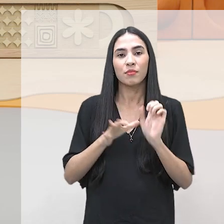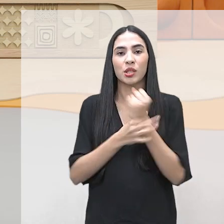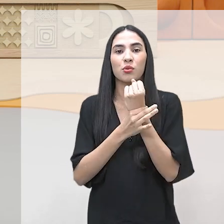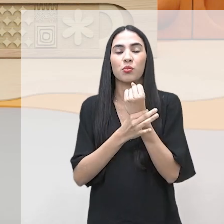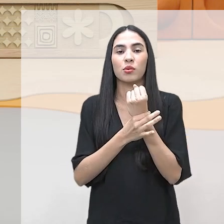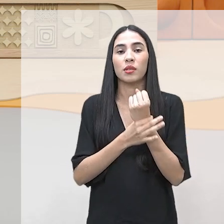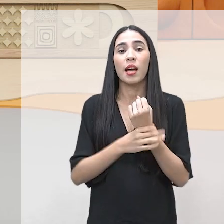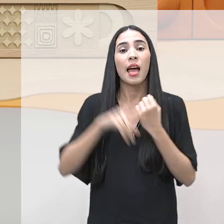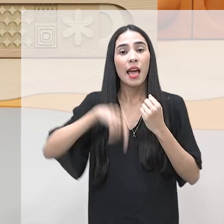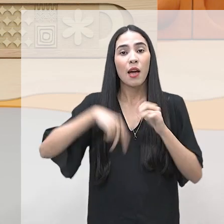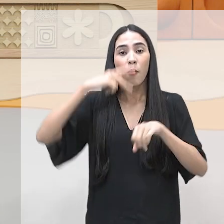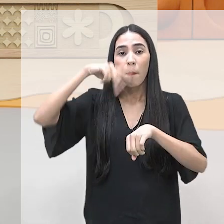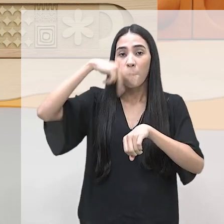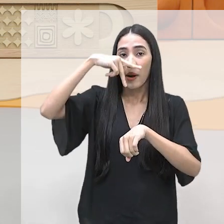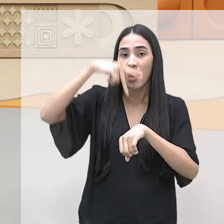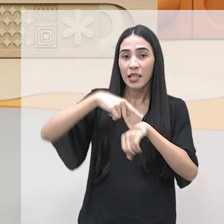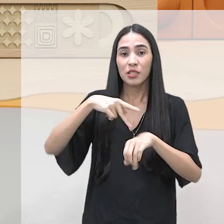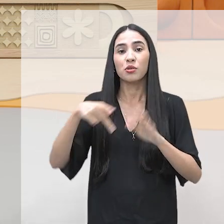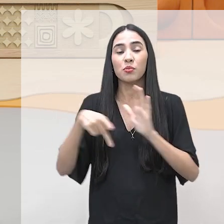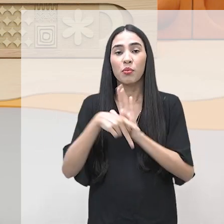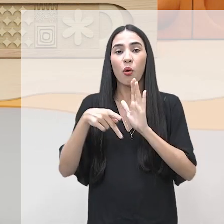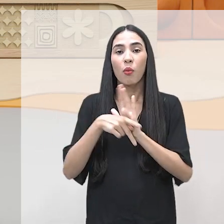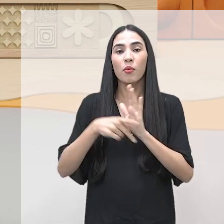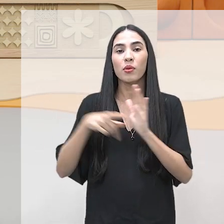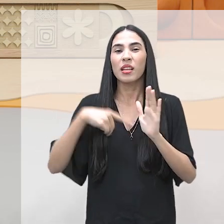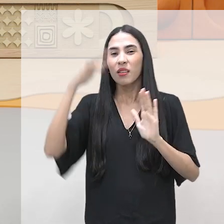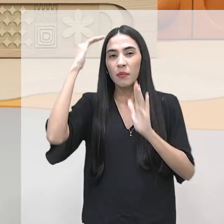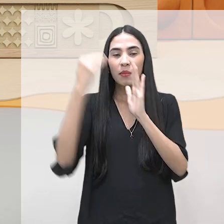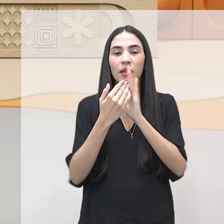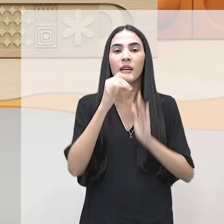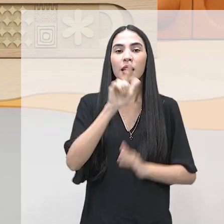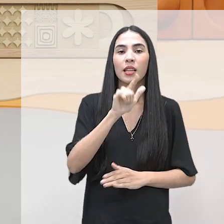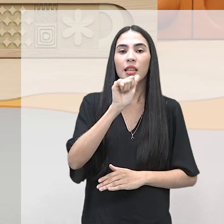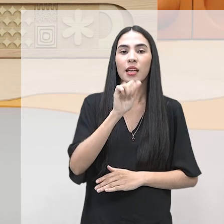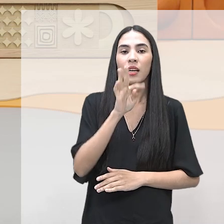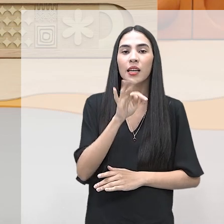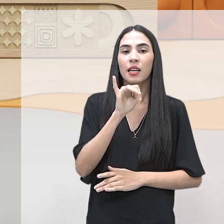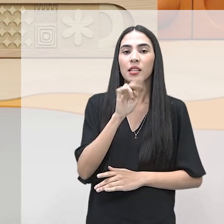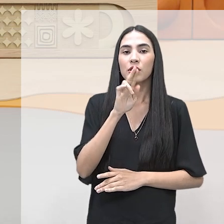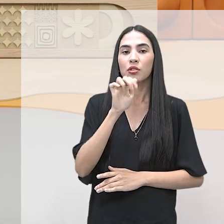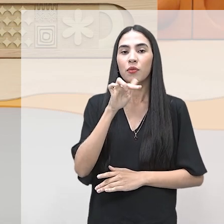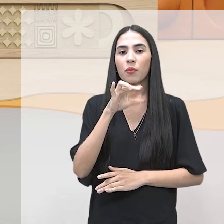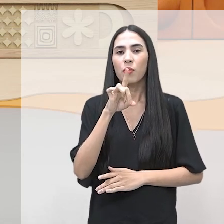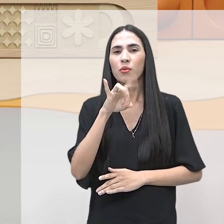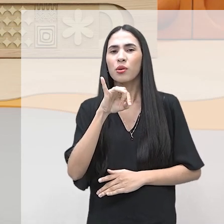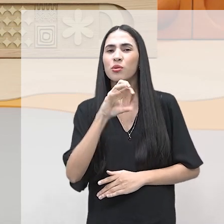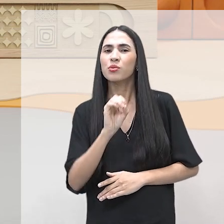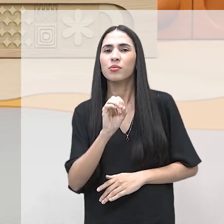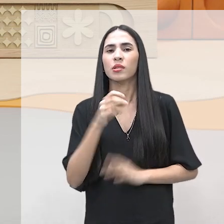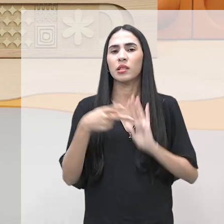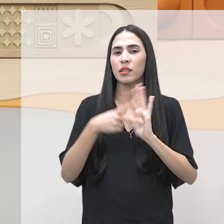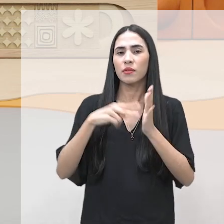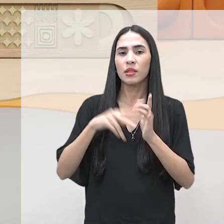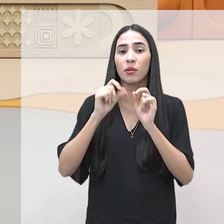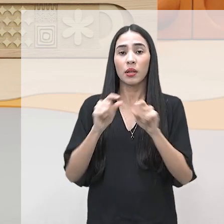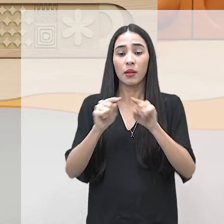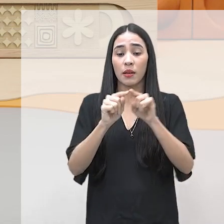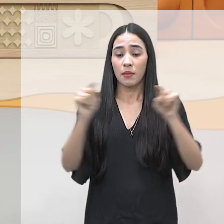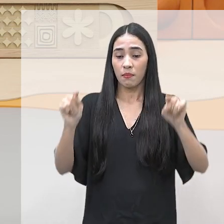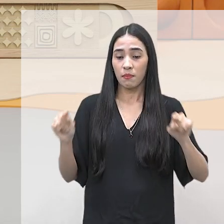pautado no latifúndio. O que é latifúndio, professor? É uma grande